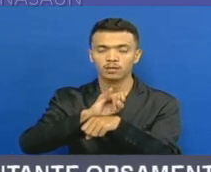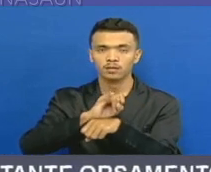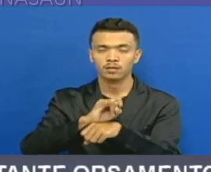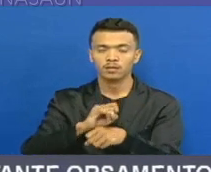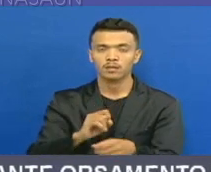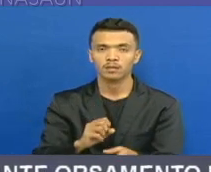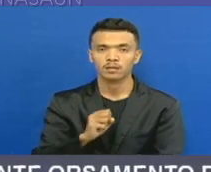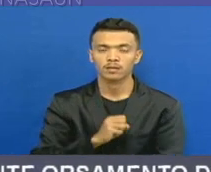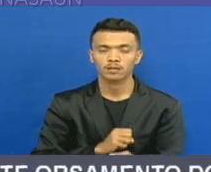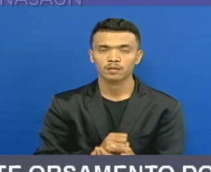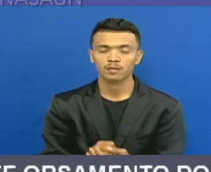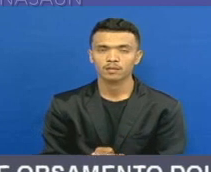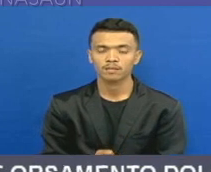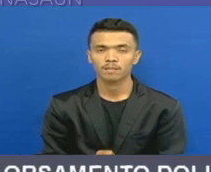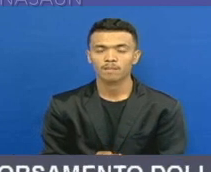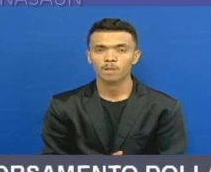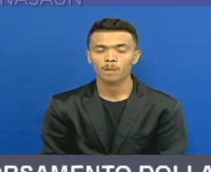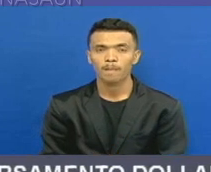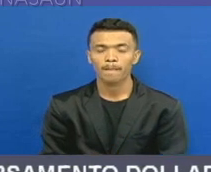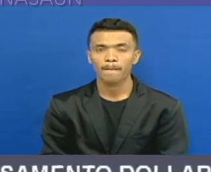do Rosário de Fátima suku tutuloro.